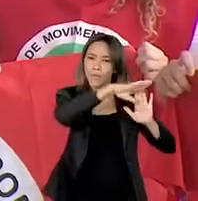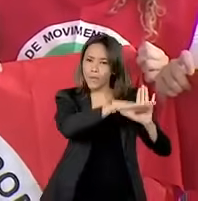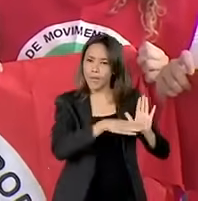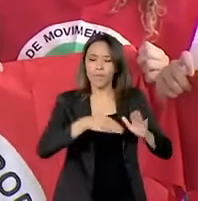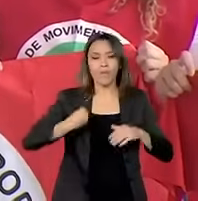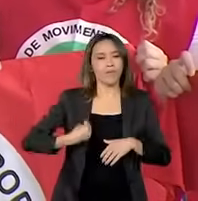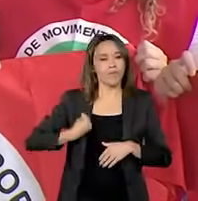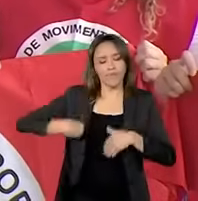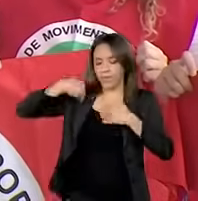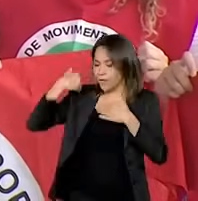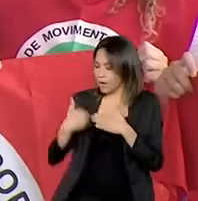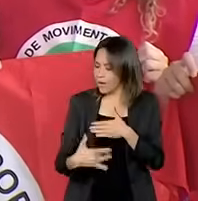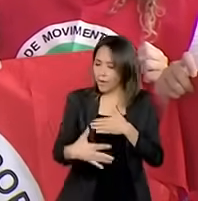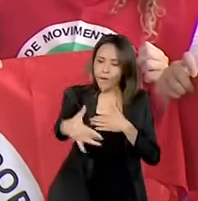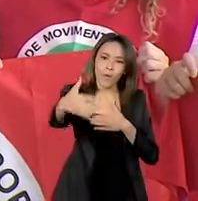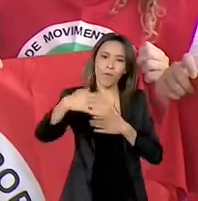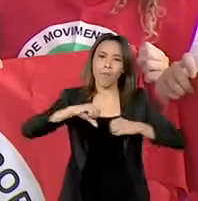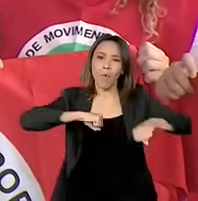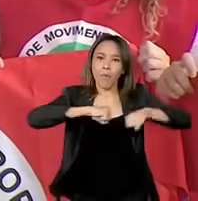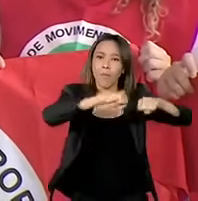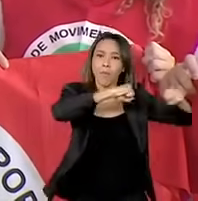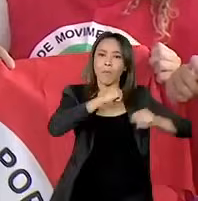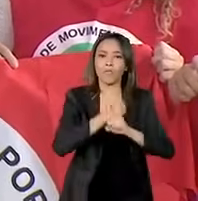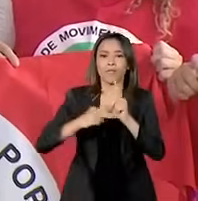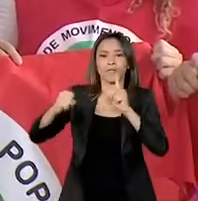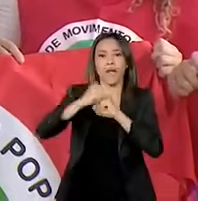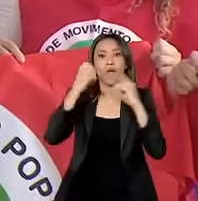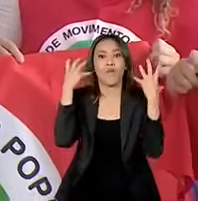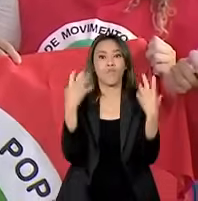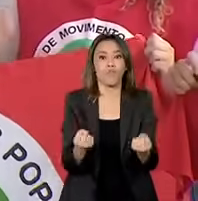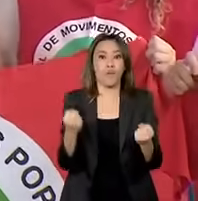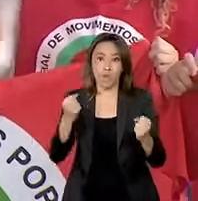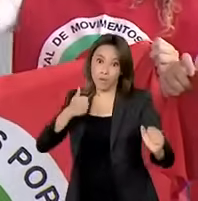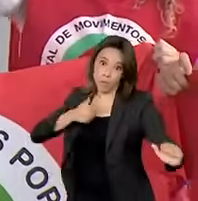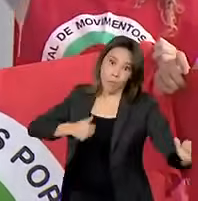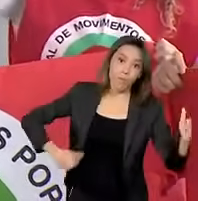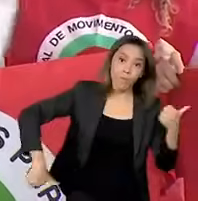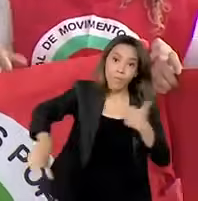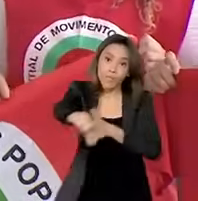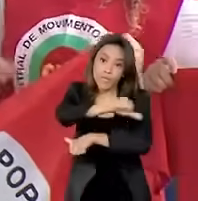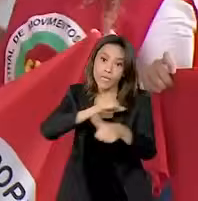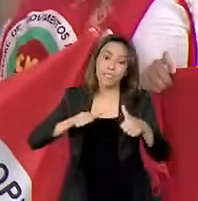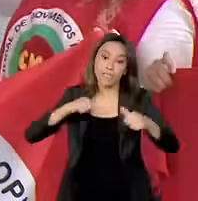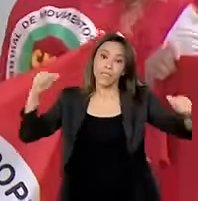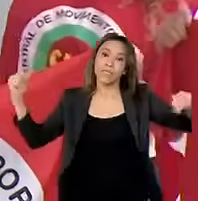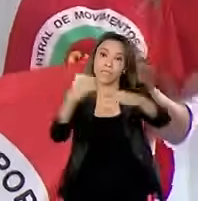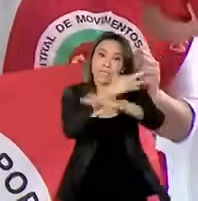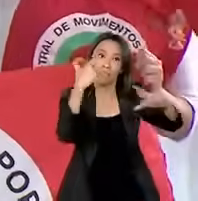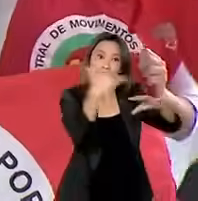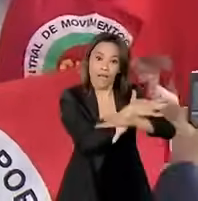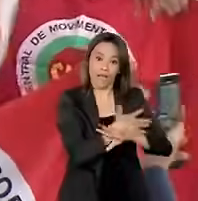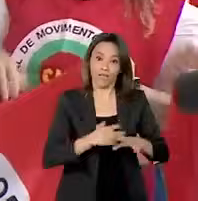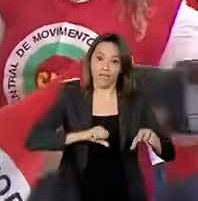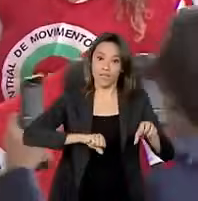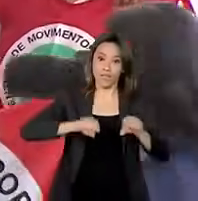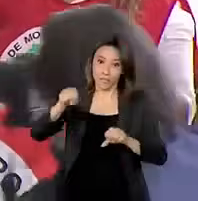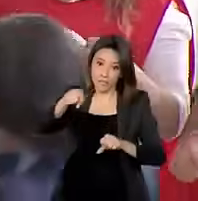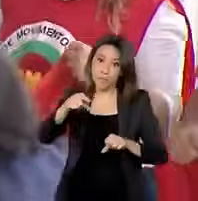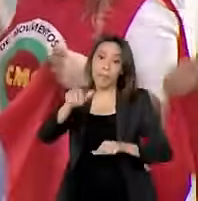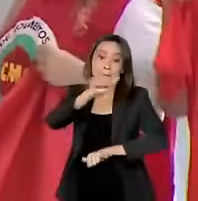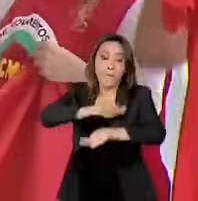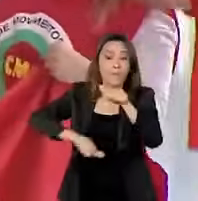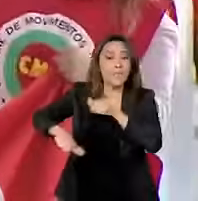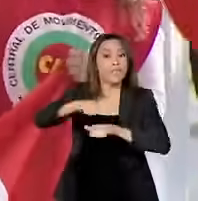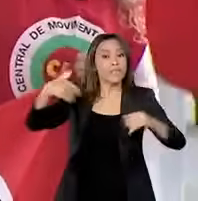movimentos organizados, seguimos rumo à reforma urbana. Reforma urbana!